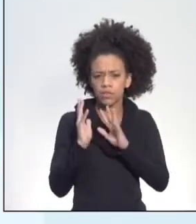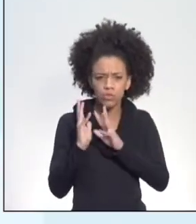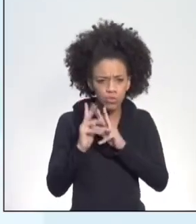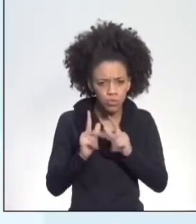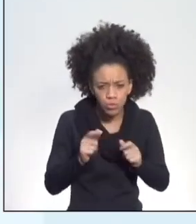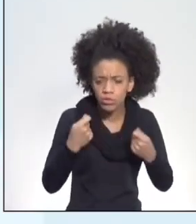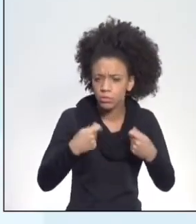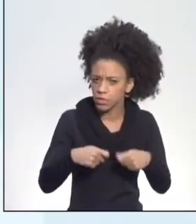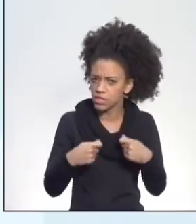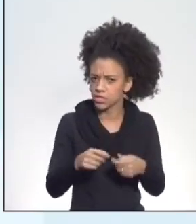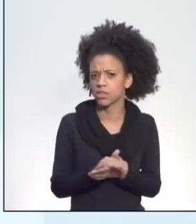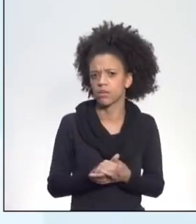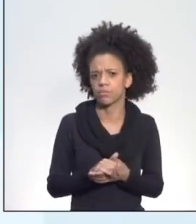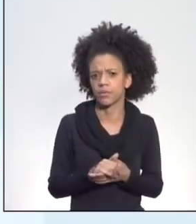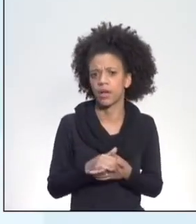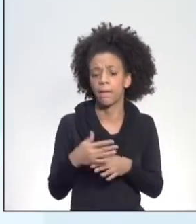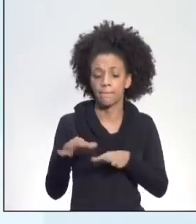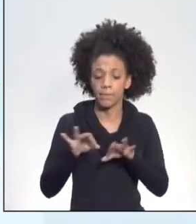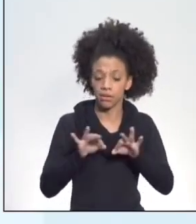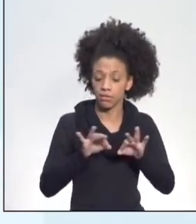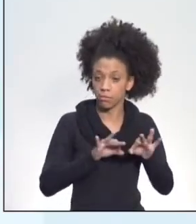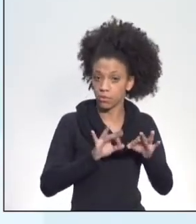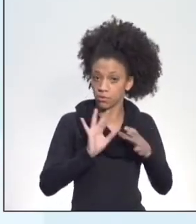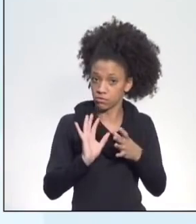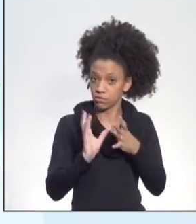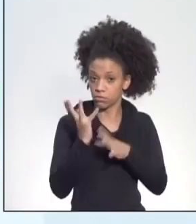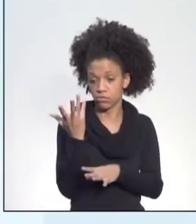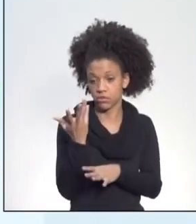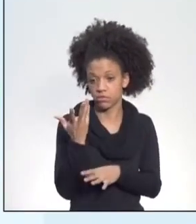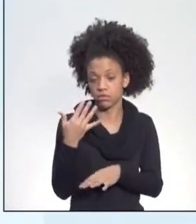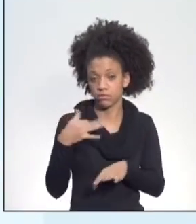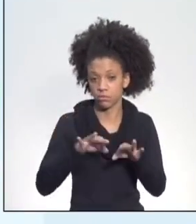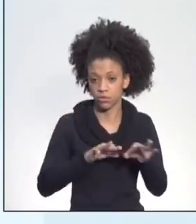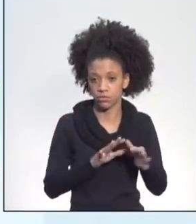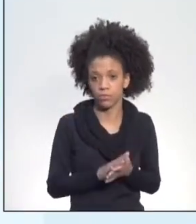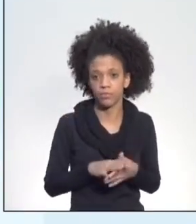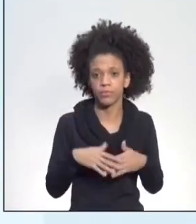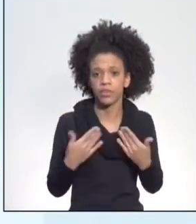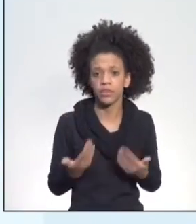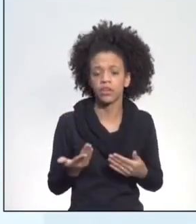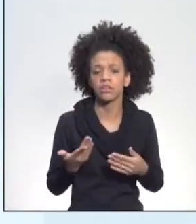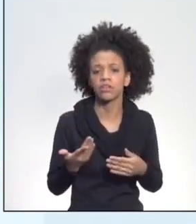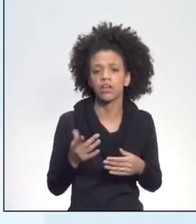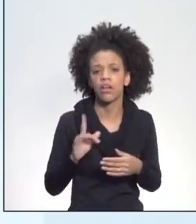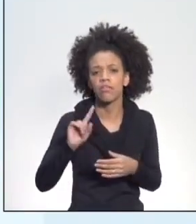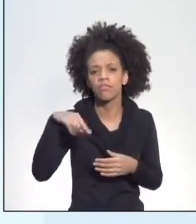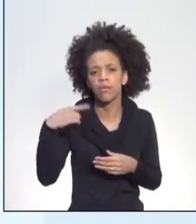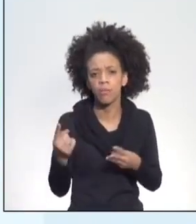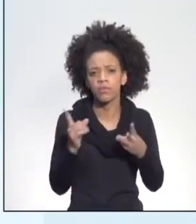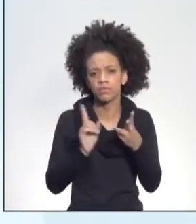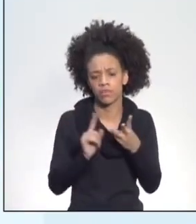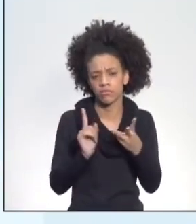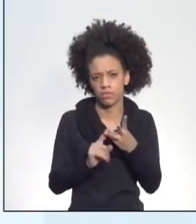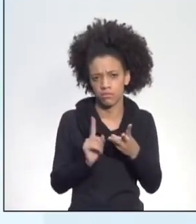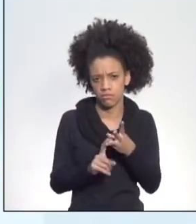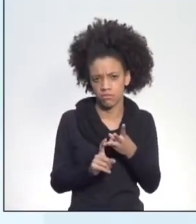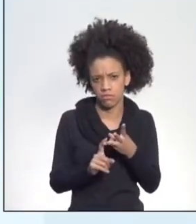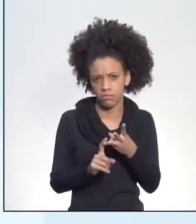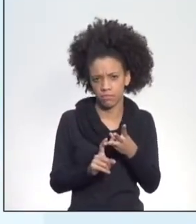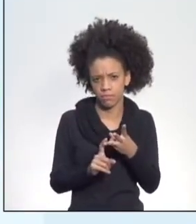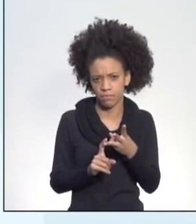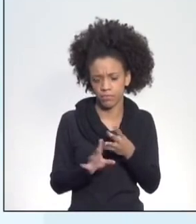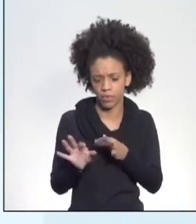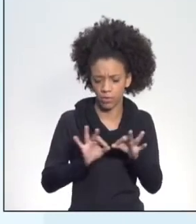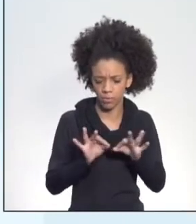precisar para estar elaborando, para estar realizando esse projeto. Aí eu passo depois para a terceira fase, que é a fase da execução do